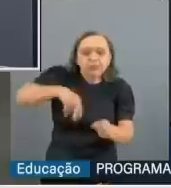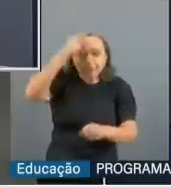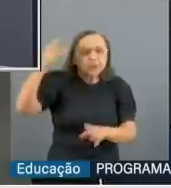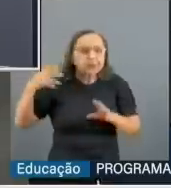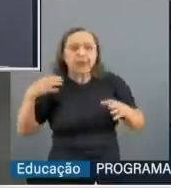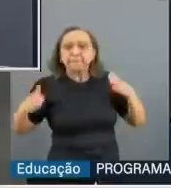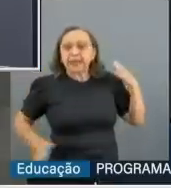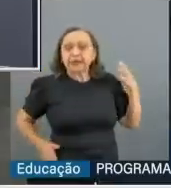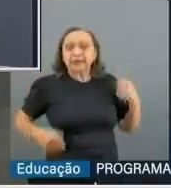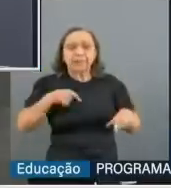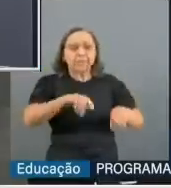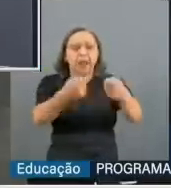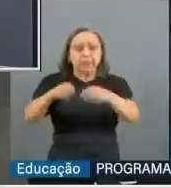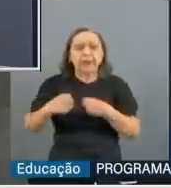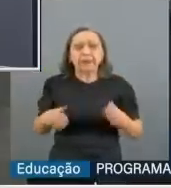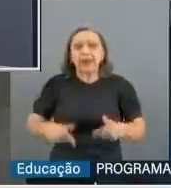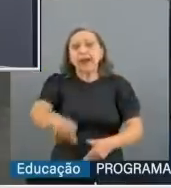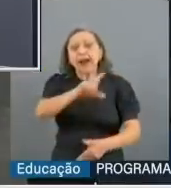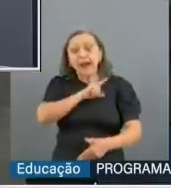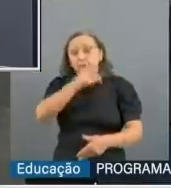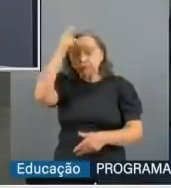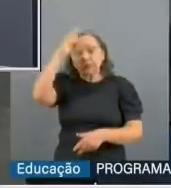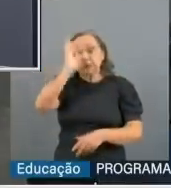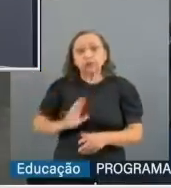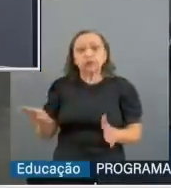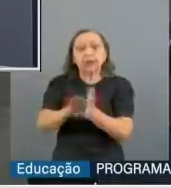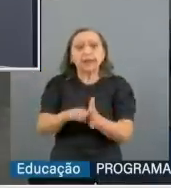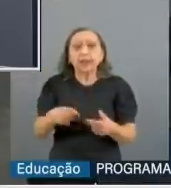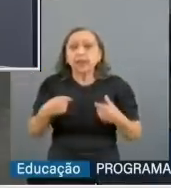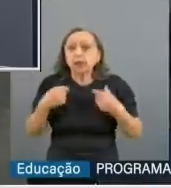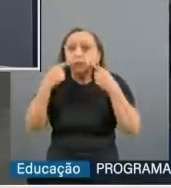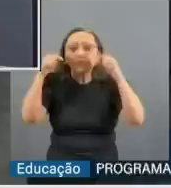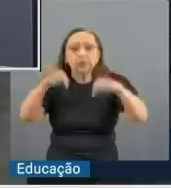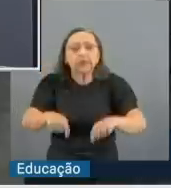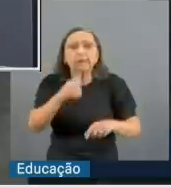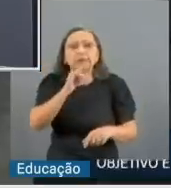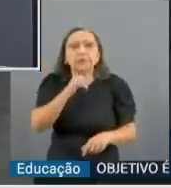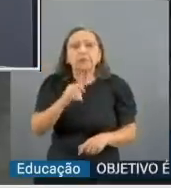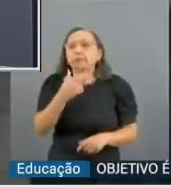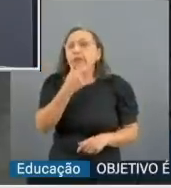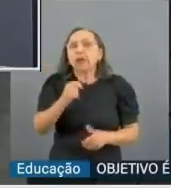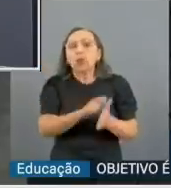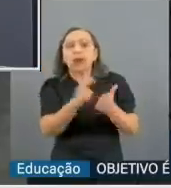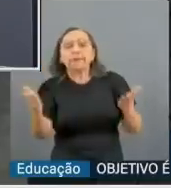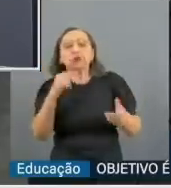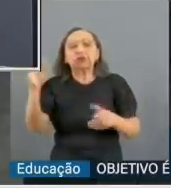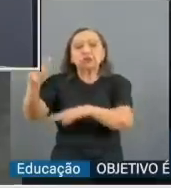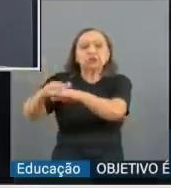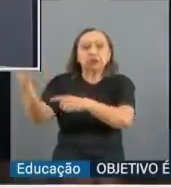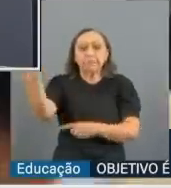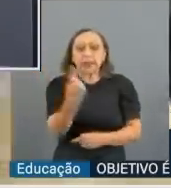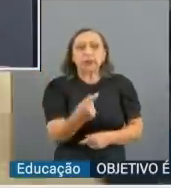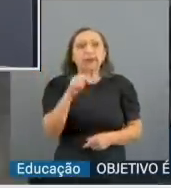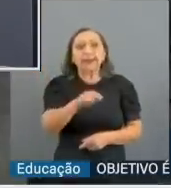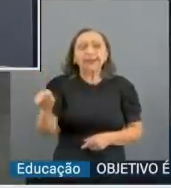defesas aí, há poucos dias mesmo publiquei uma petição que foi protocolada pela defesa